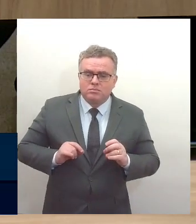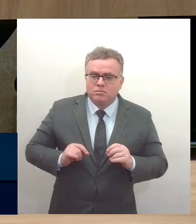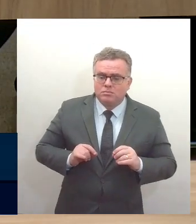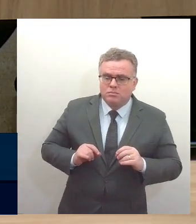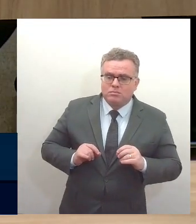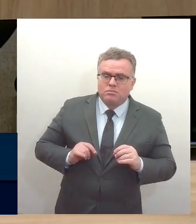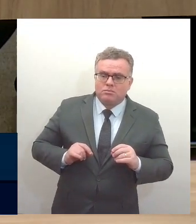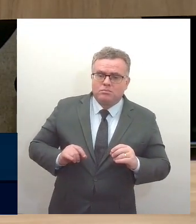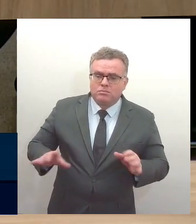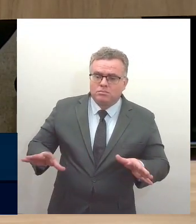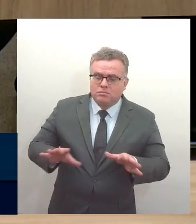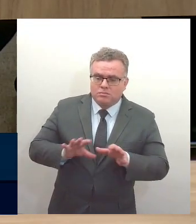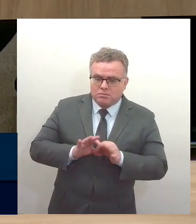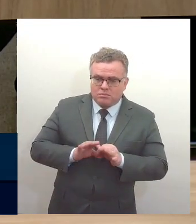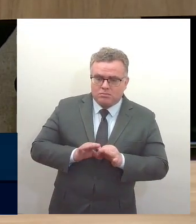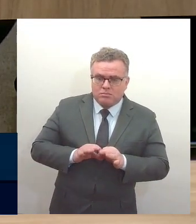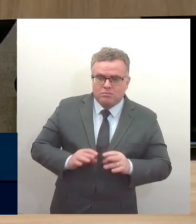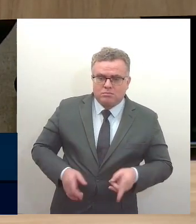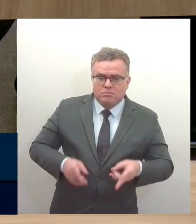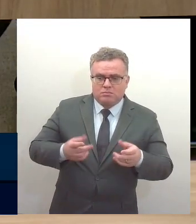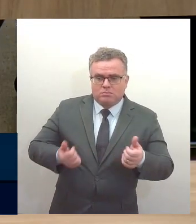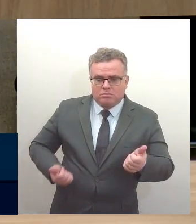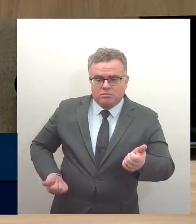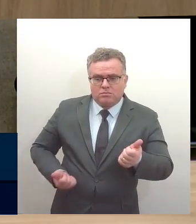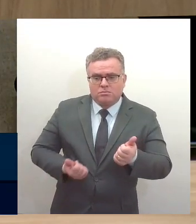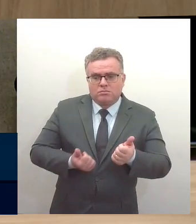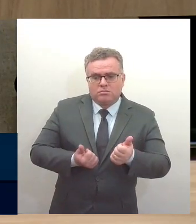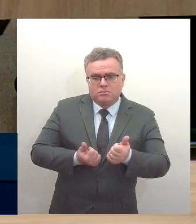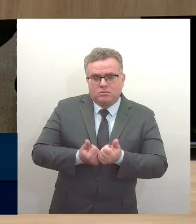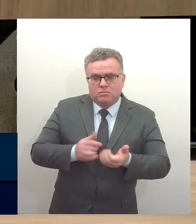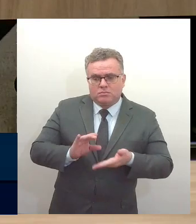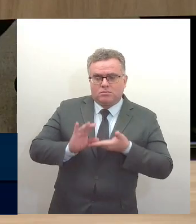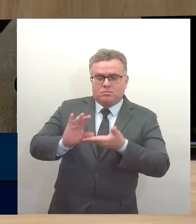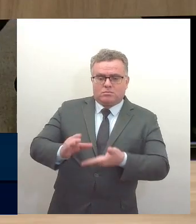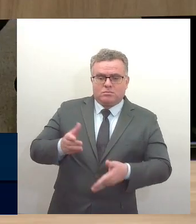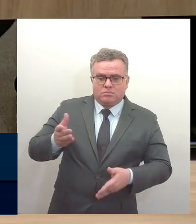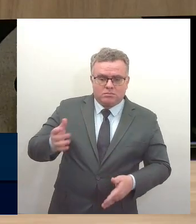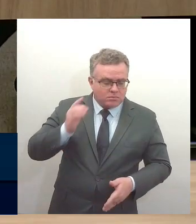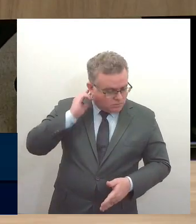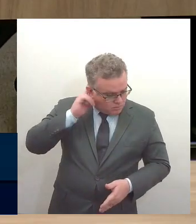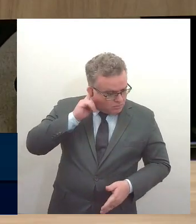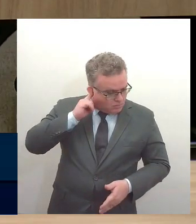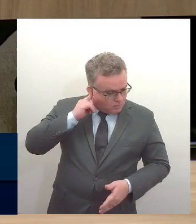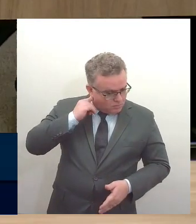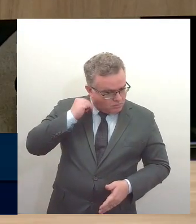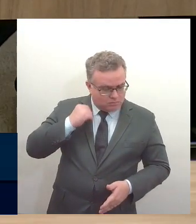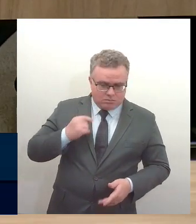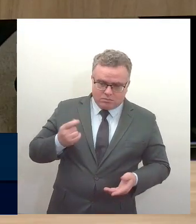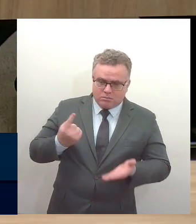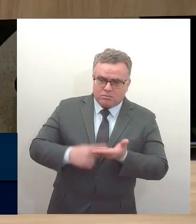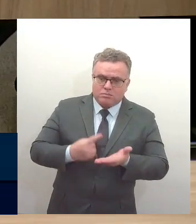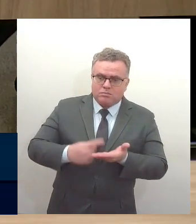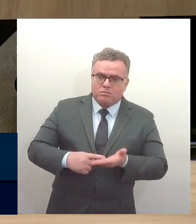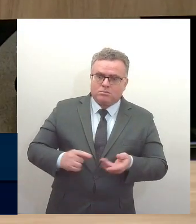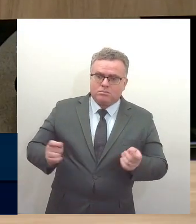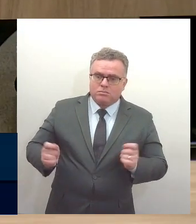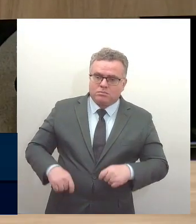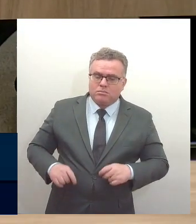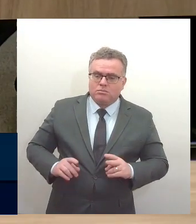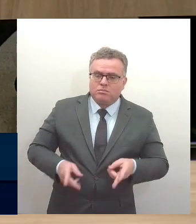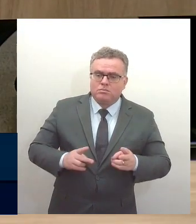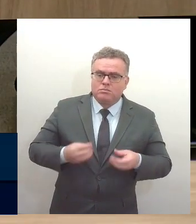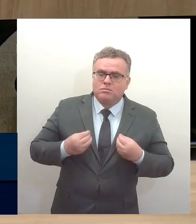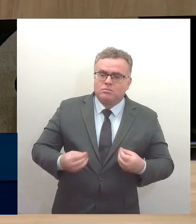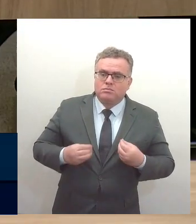contribuição, na destinação da emenda, contem comigo também, para que a gente possa tratar e dar ainda